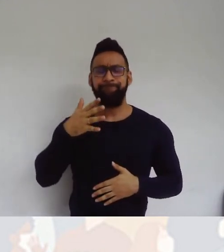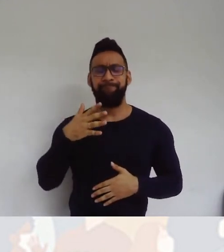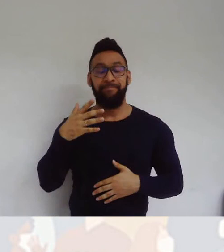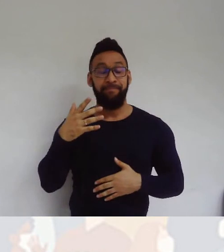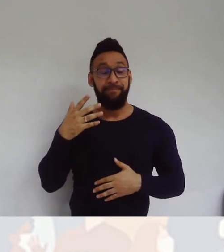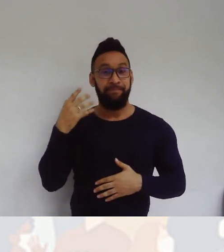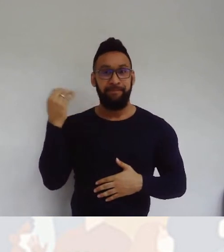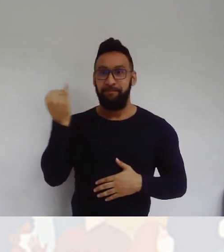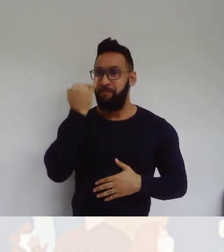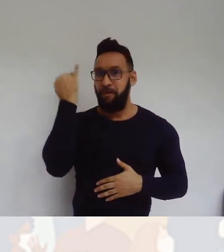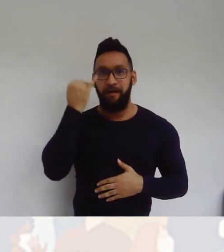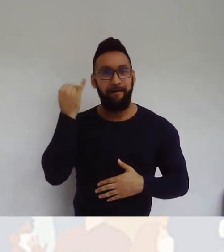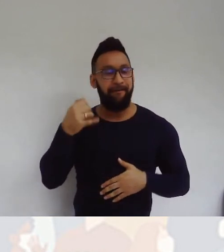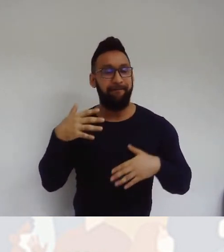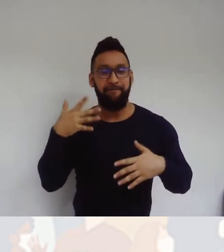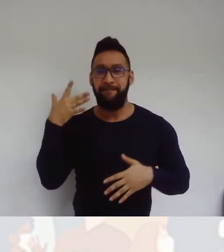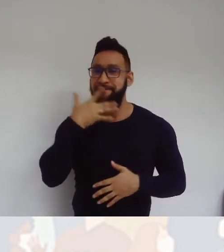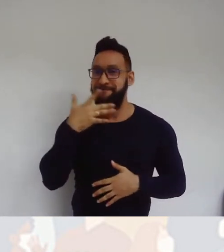importante.